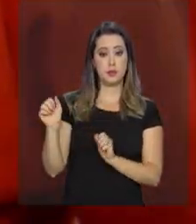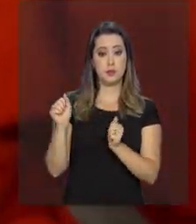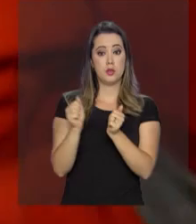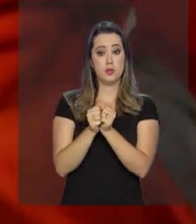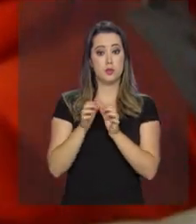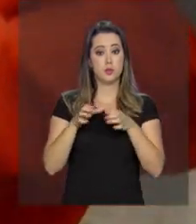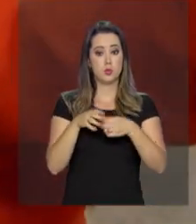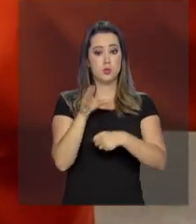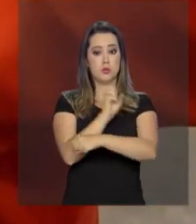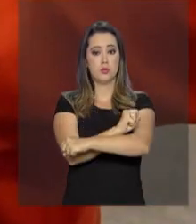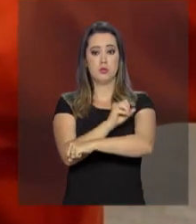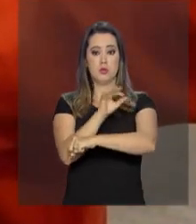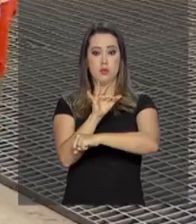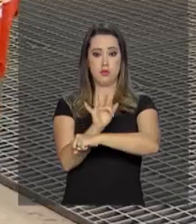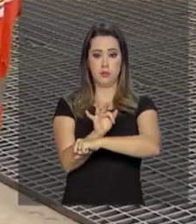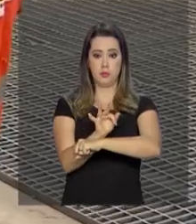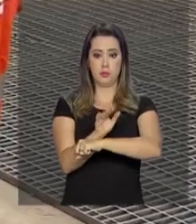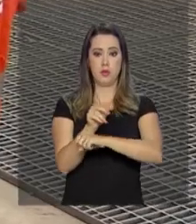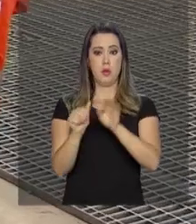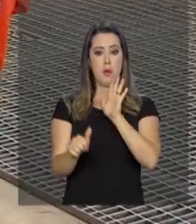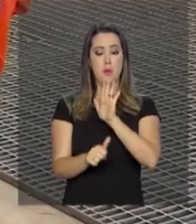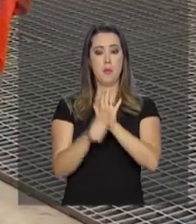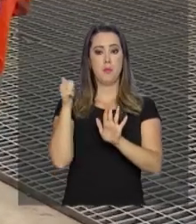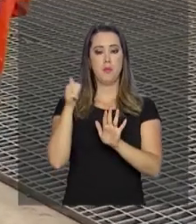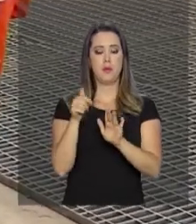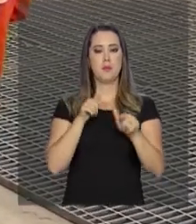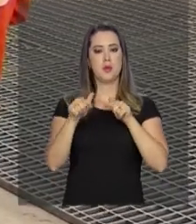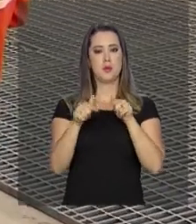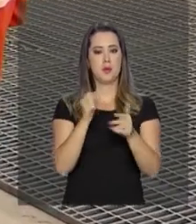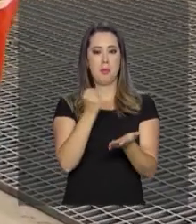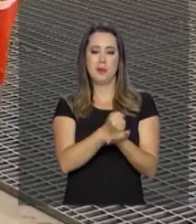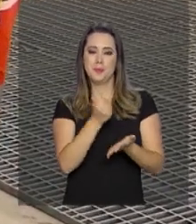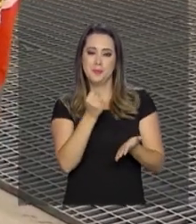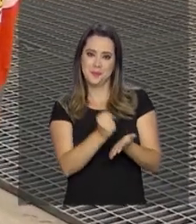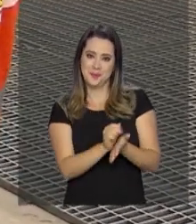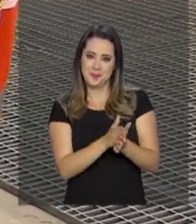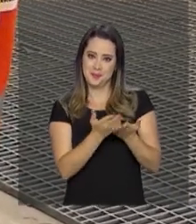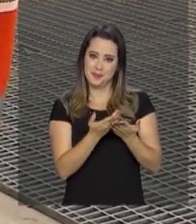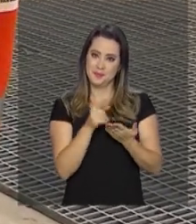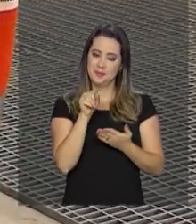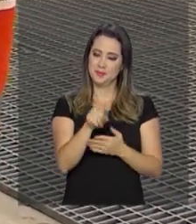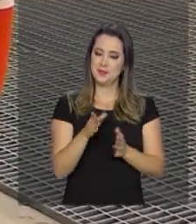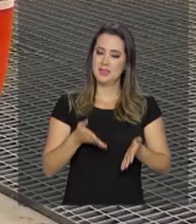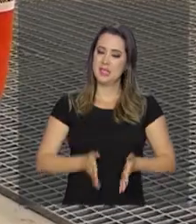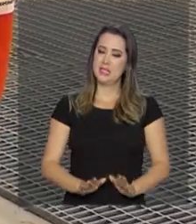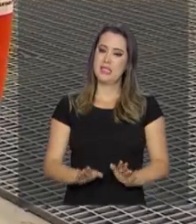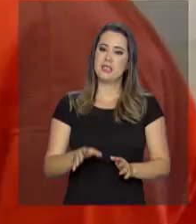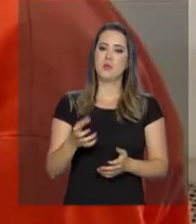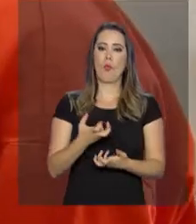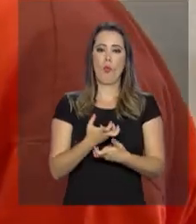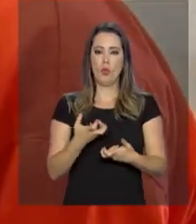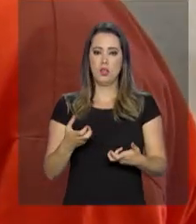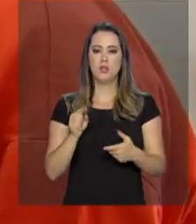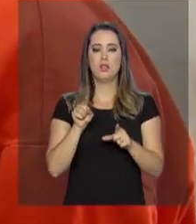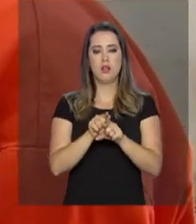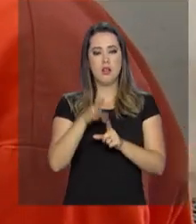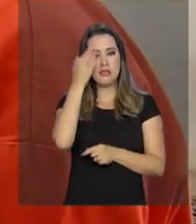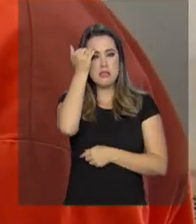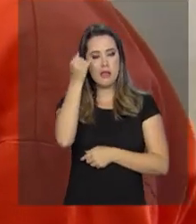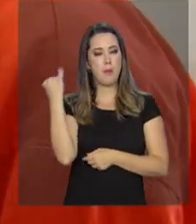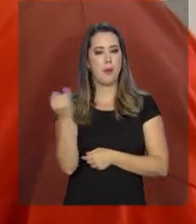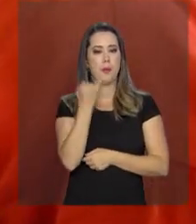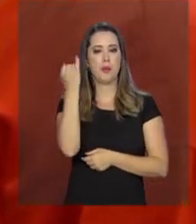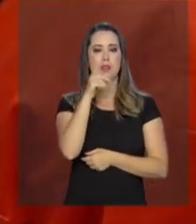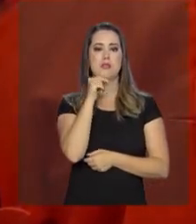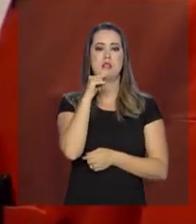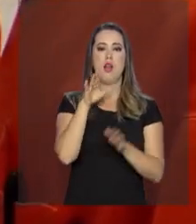são francisco este é o primeiro emprego de carteira assinada do pernambucano que nasceu no sertão e sabe bem o valor de